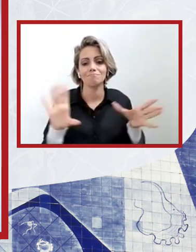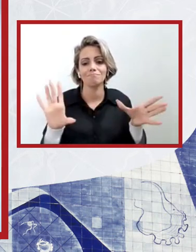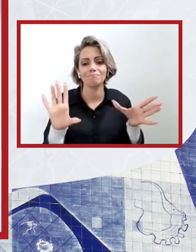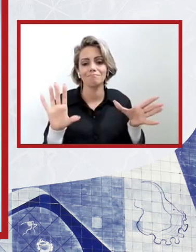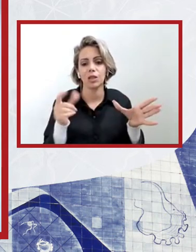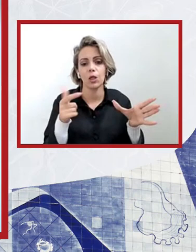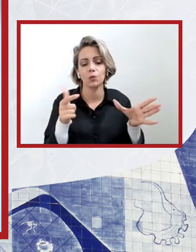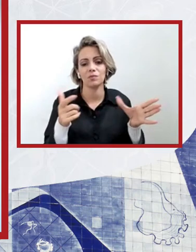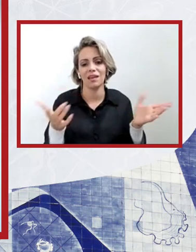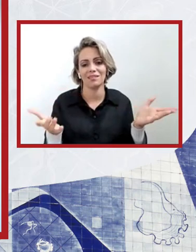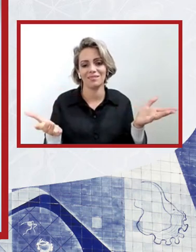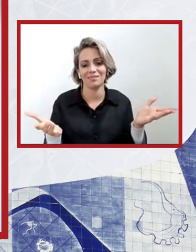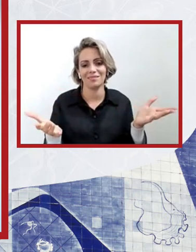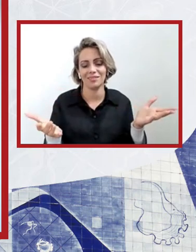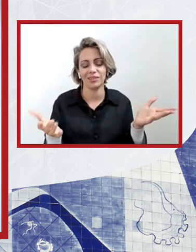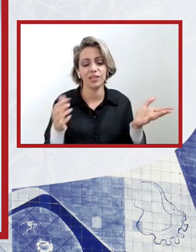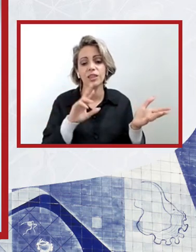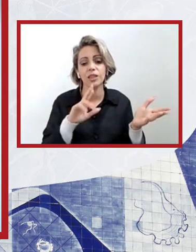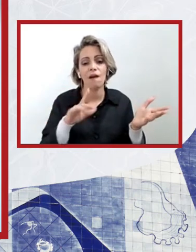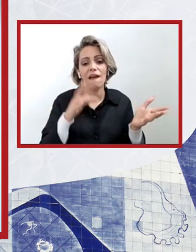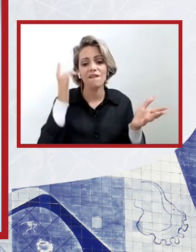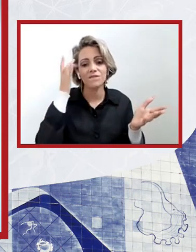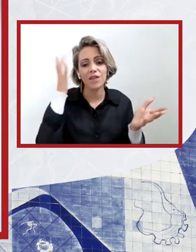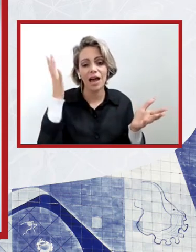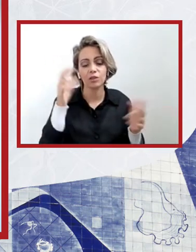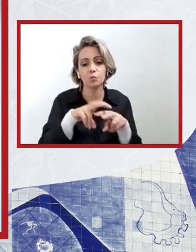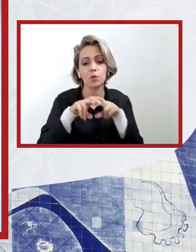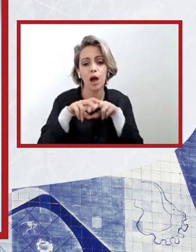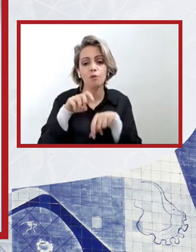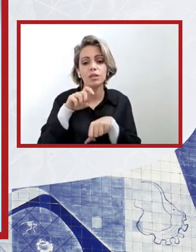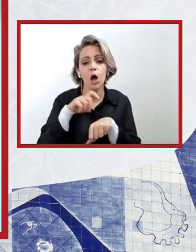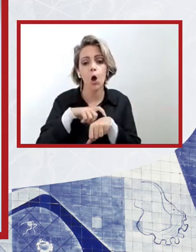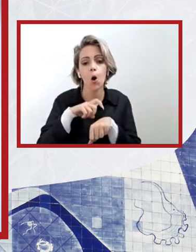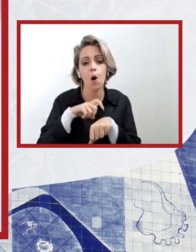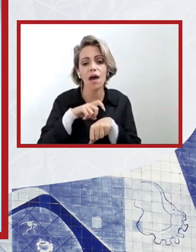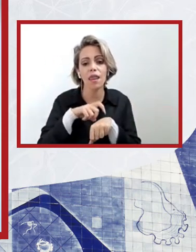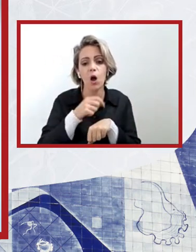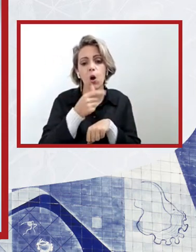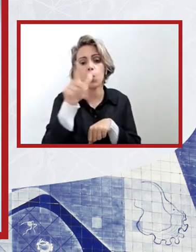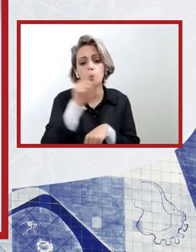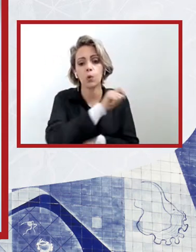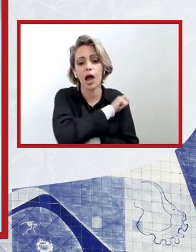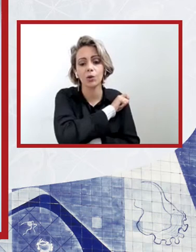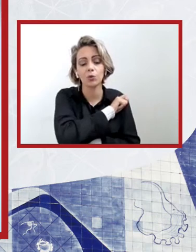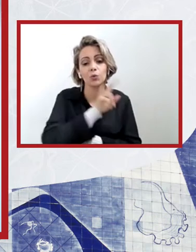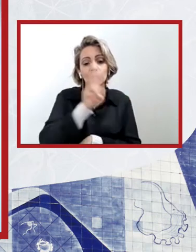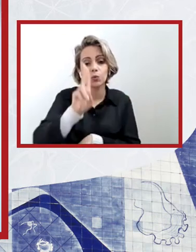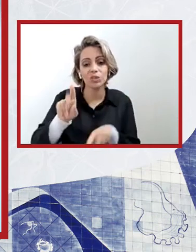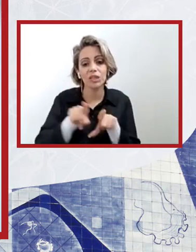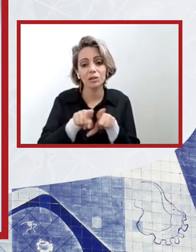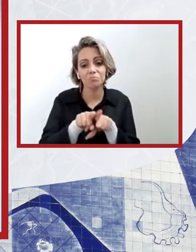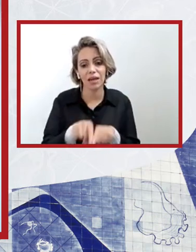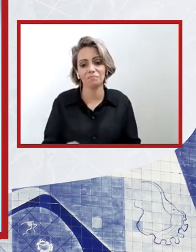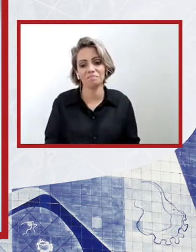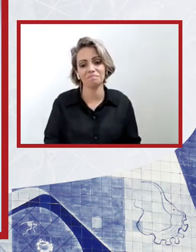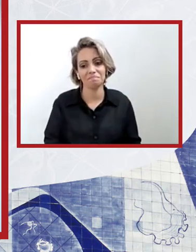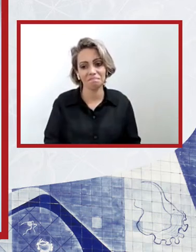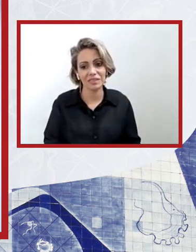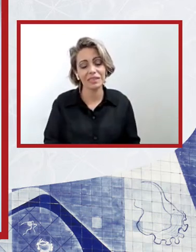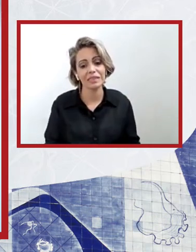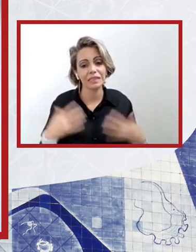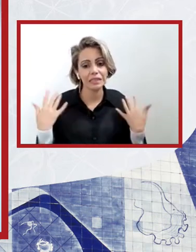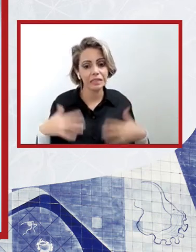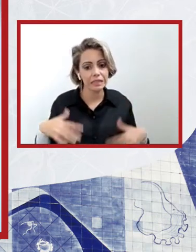fácil para ele, por conta também de horários. Né? Então, ele fica realmente numa